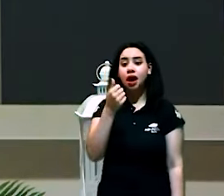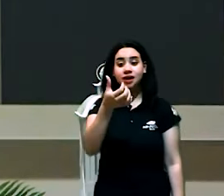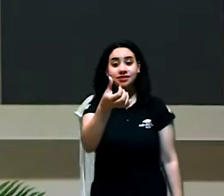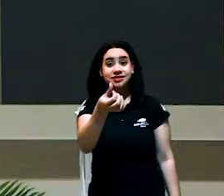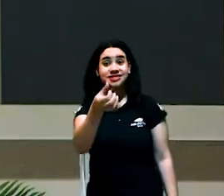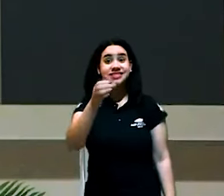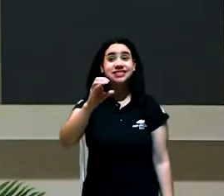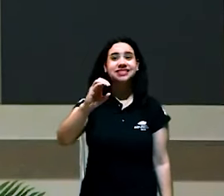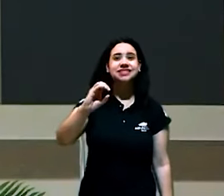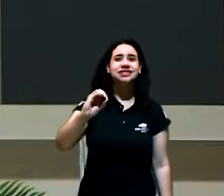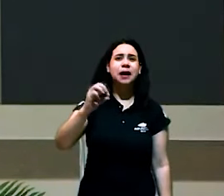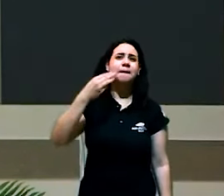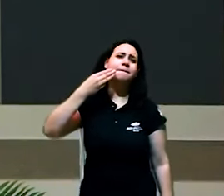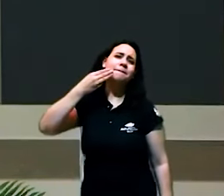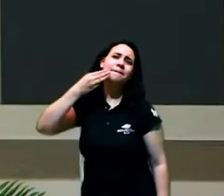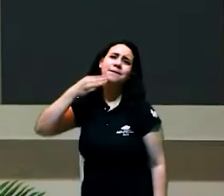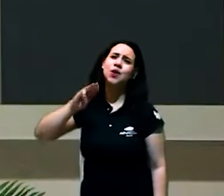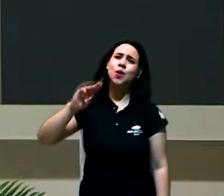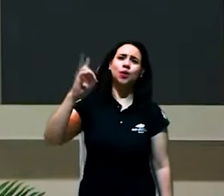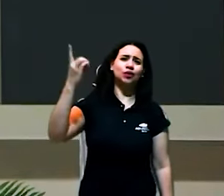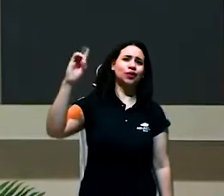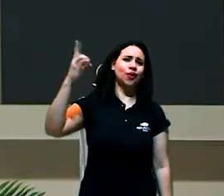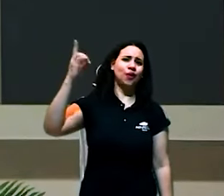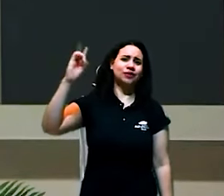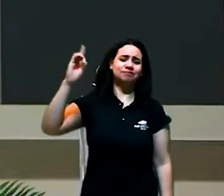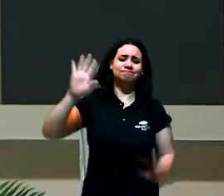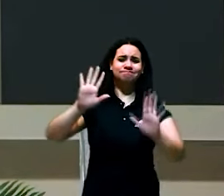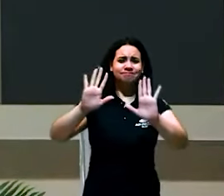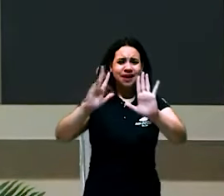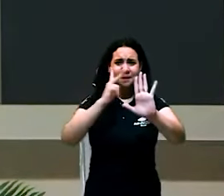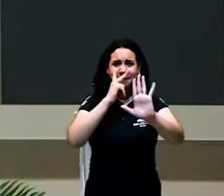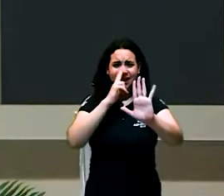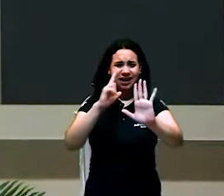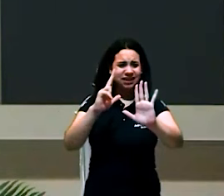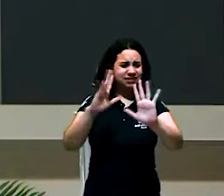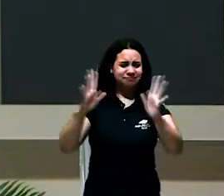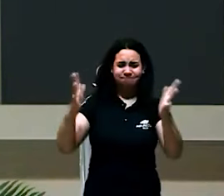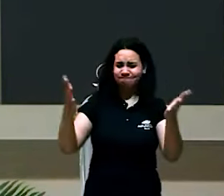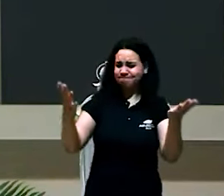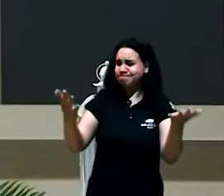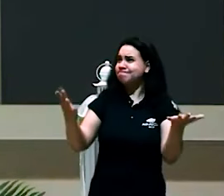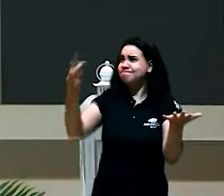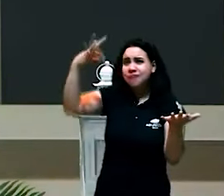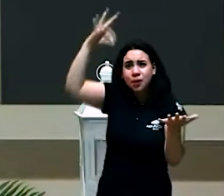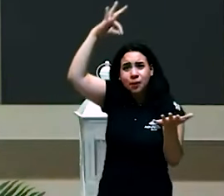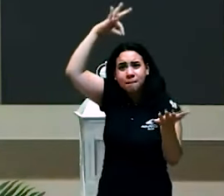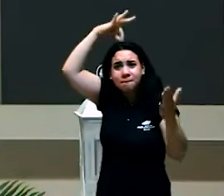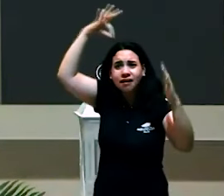frieza, a indiferença, a antipatia, o Espírito Santo jogado num